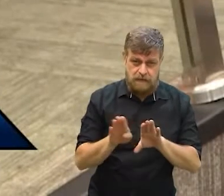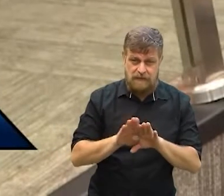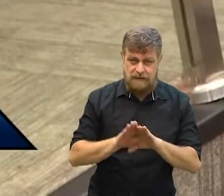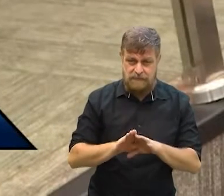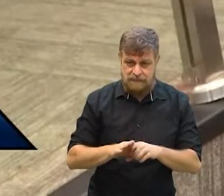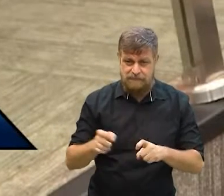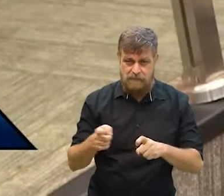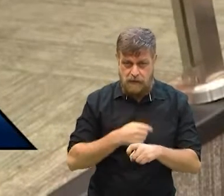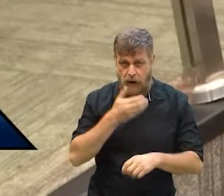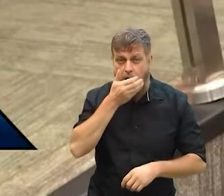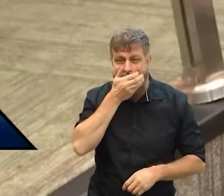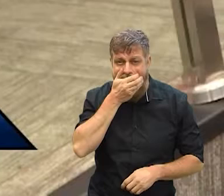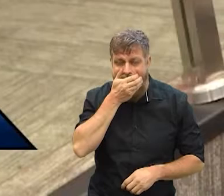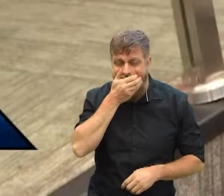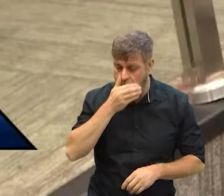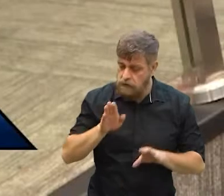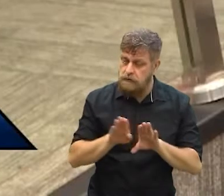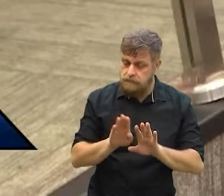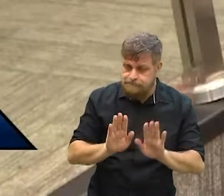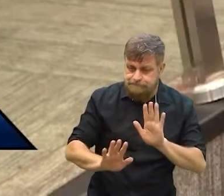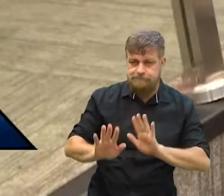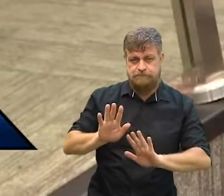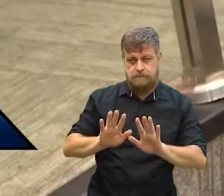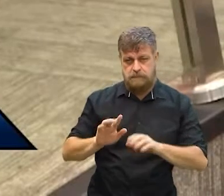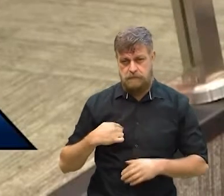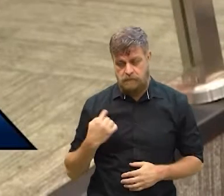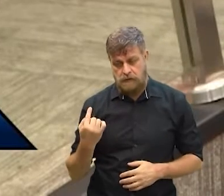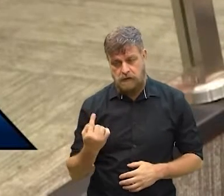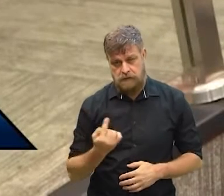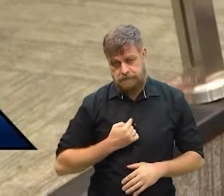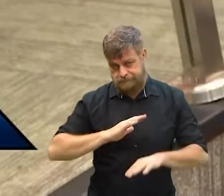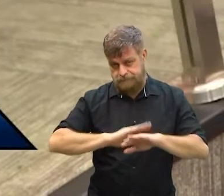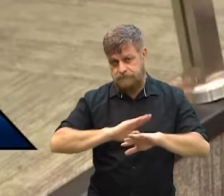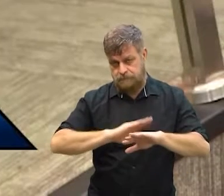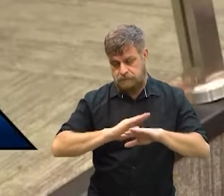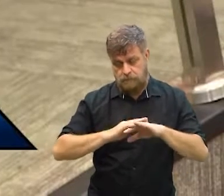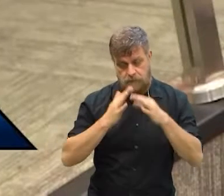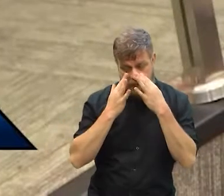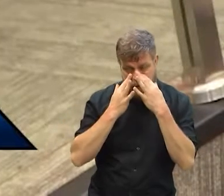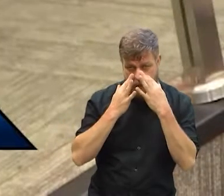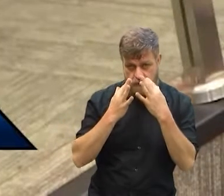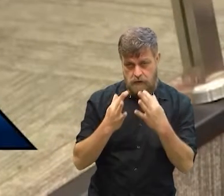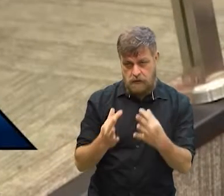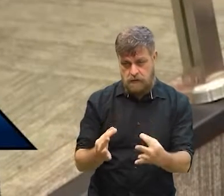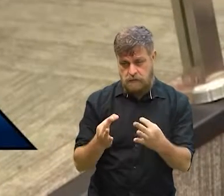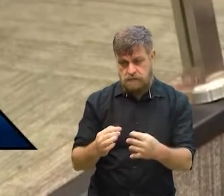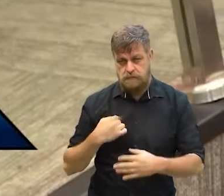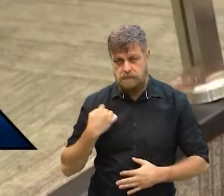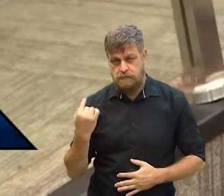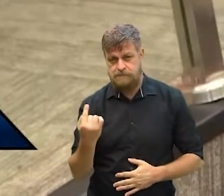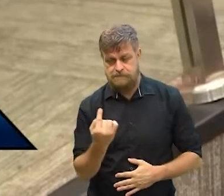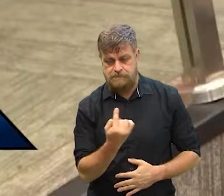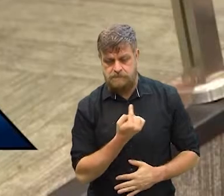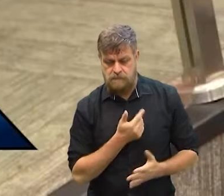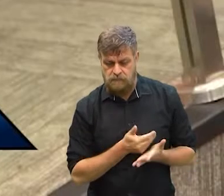de violência sexual, né? Enfim, então a gente tem que ter muito cuidado, muita atenção quando a gente